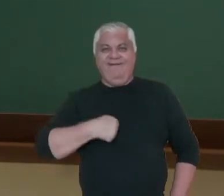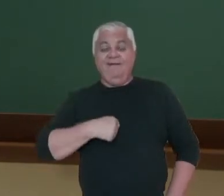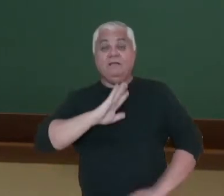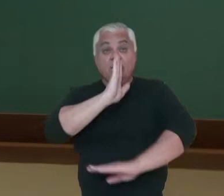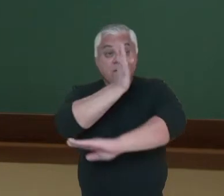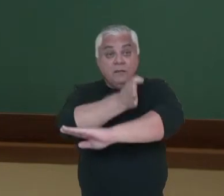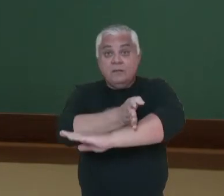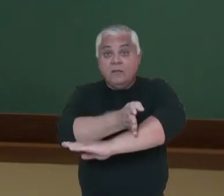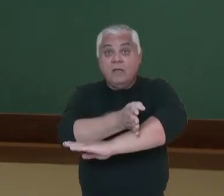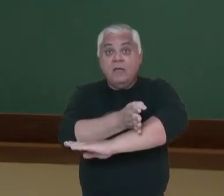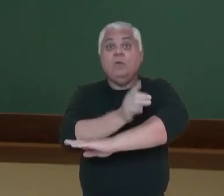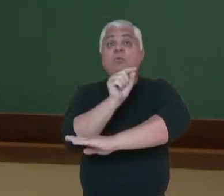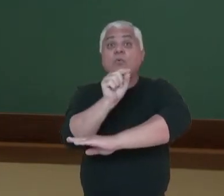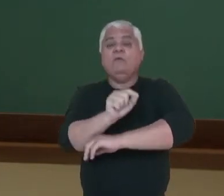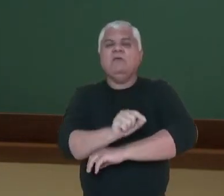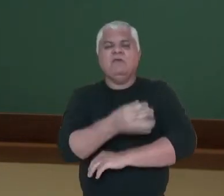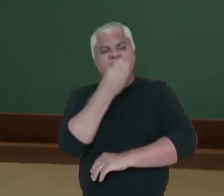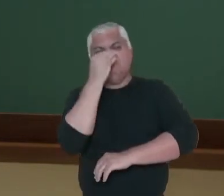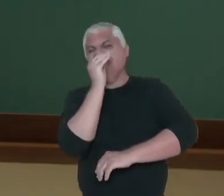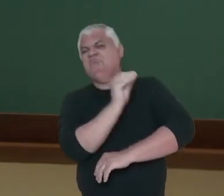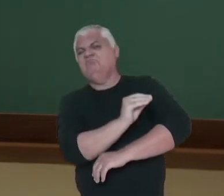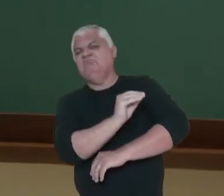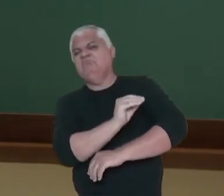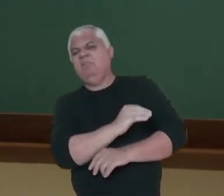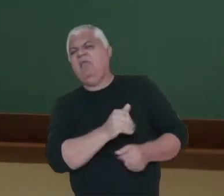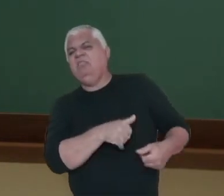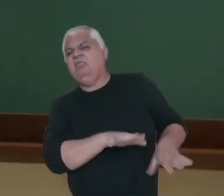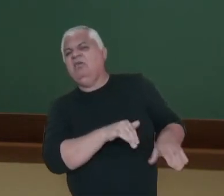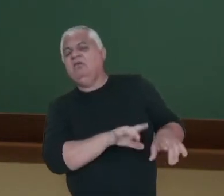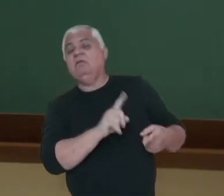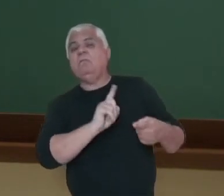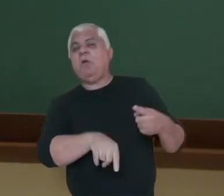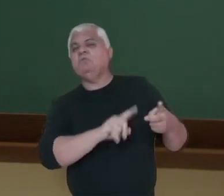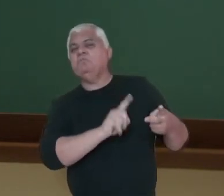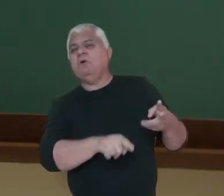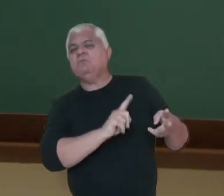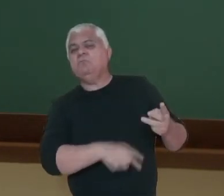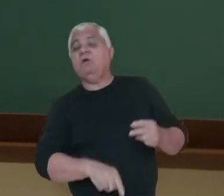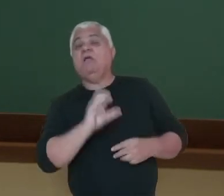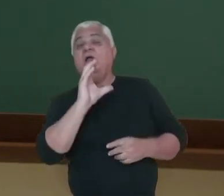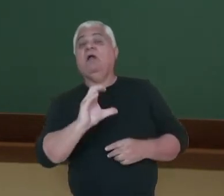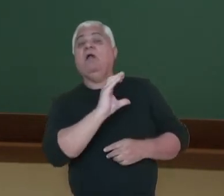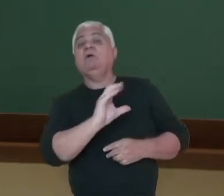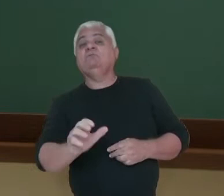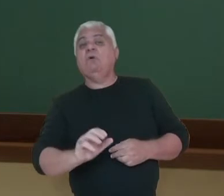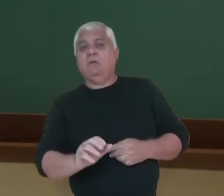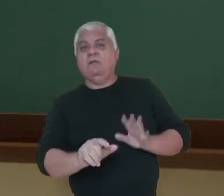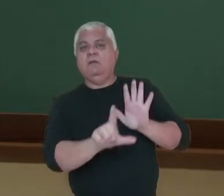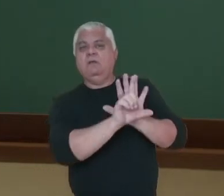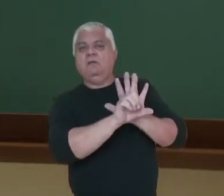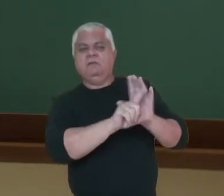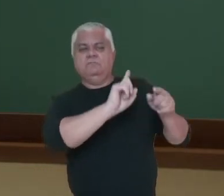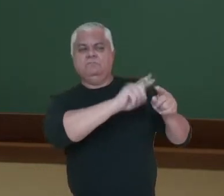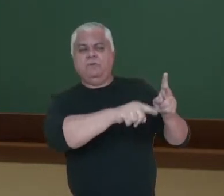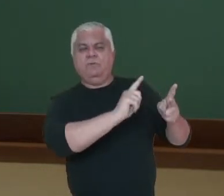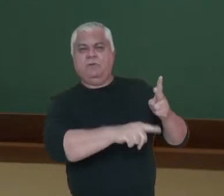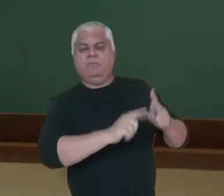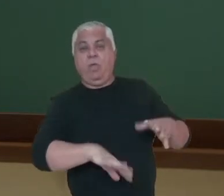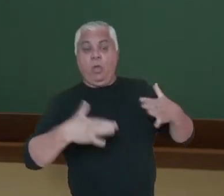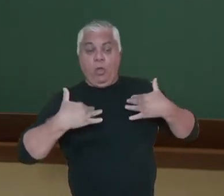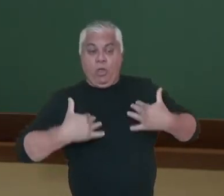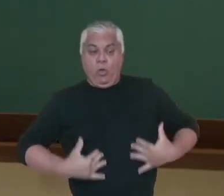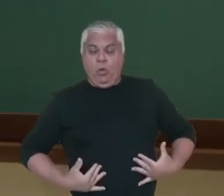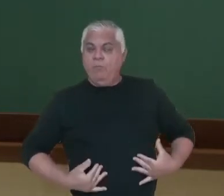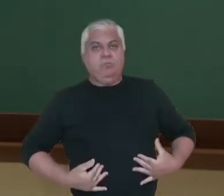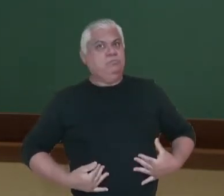determinado momento ela é deixada de lado por conta da proibição da Igreja Católica na questão do culto ao corpo,